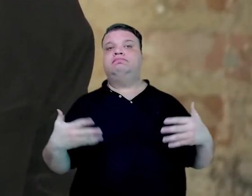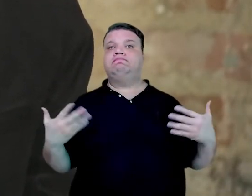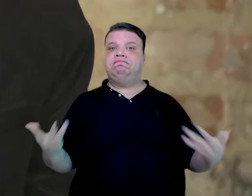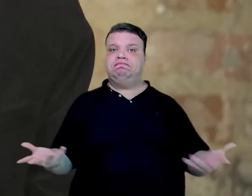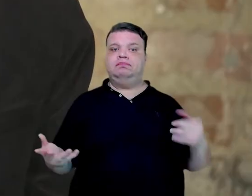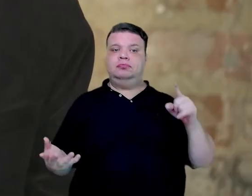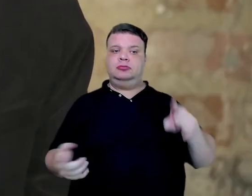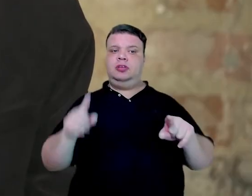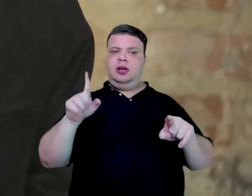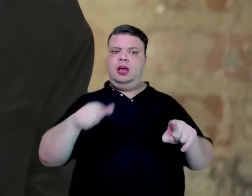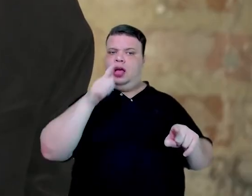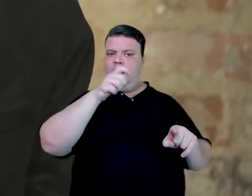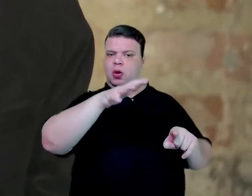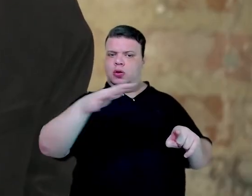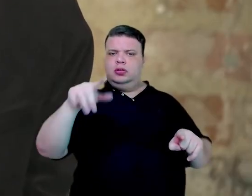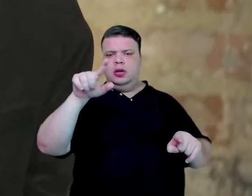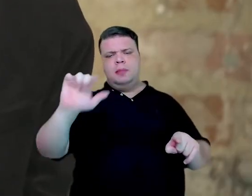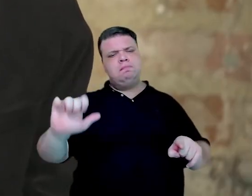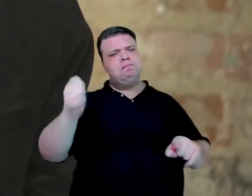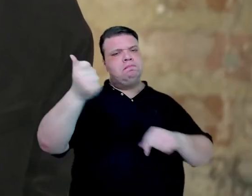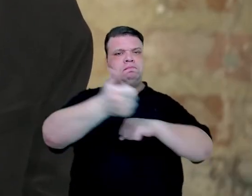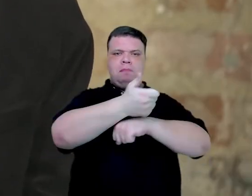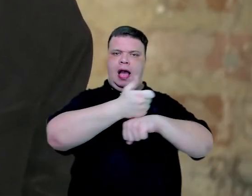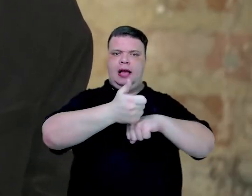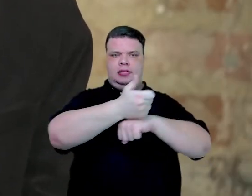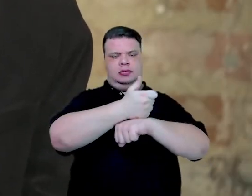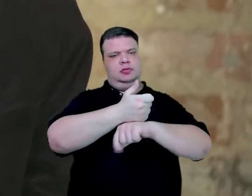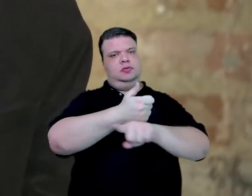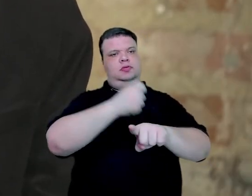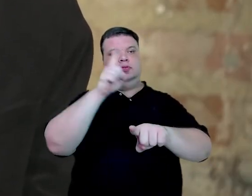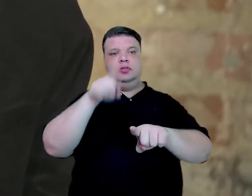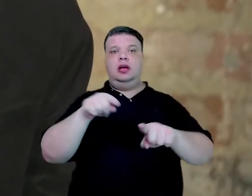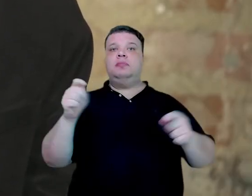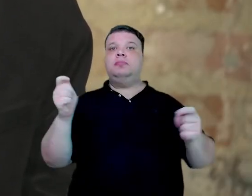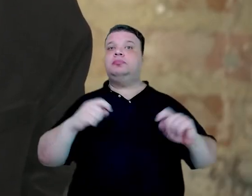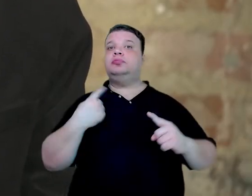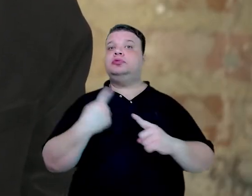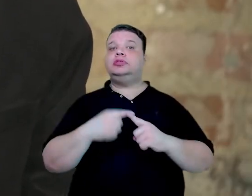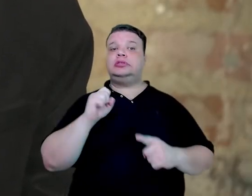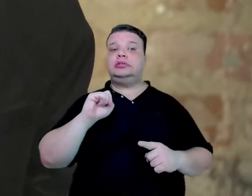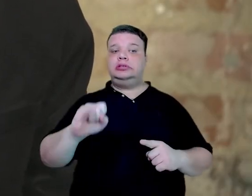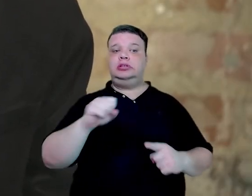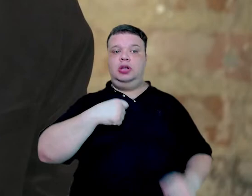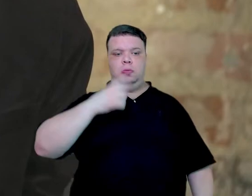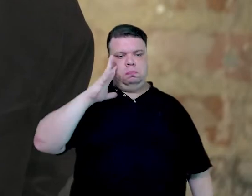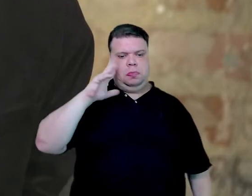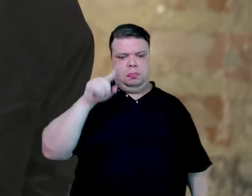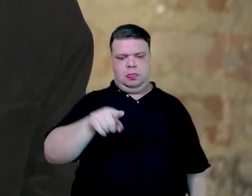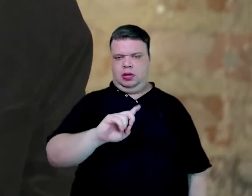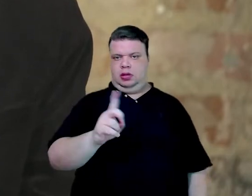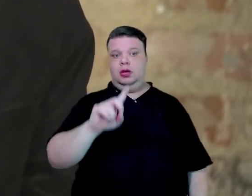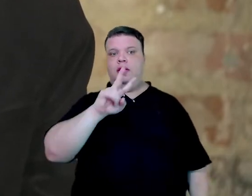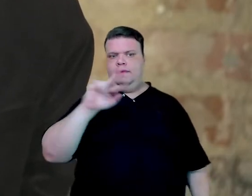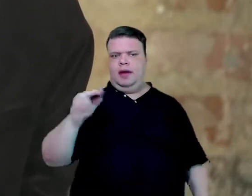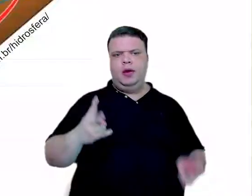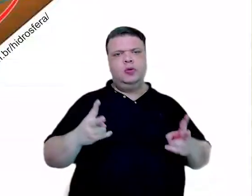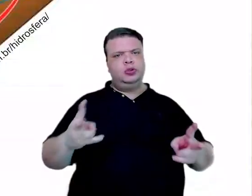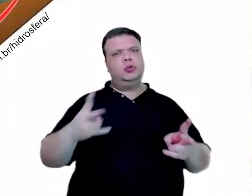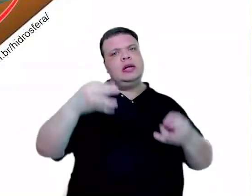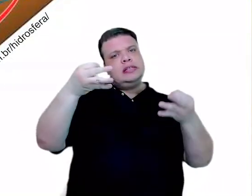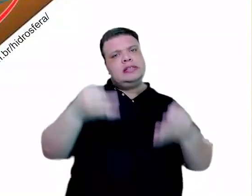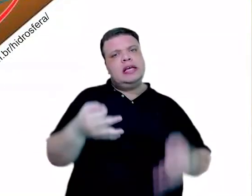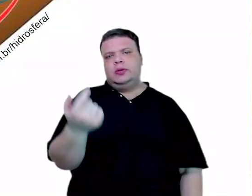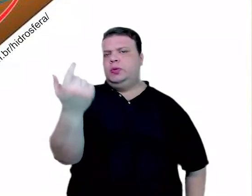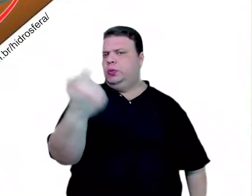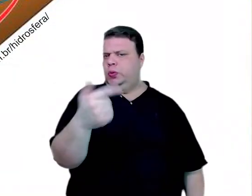caso contrário, a gente vai continuar tendo certas incertezas, principalmente nos processos de evaporação